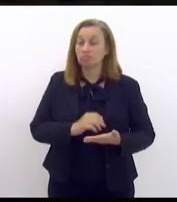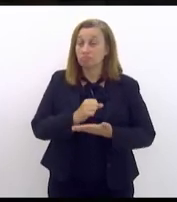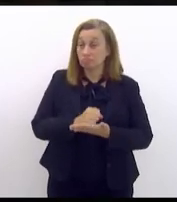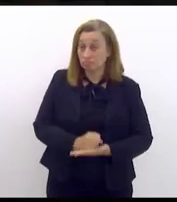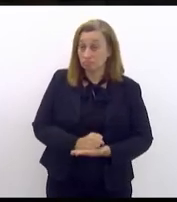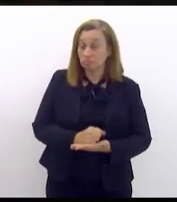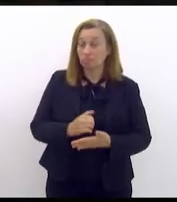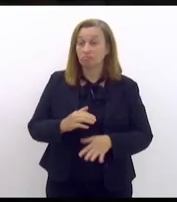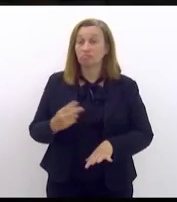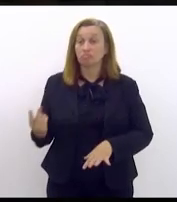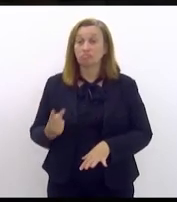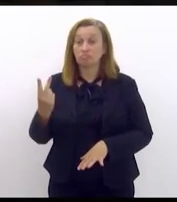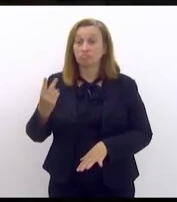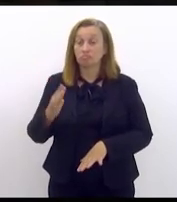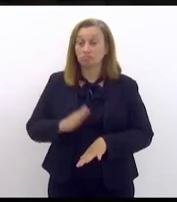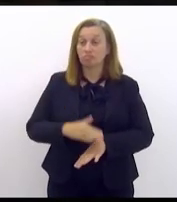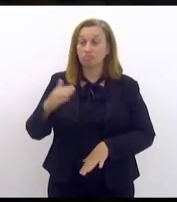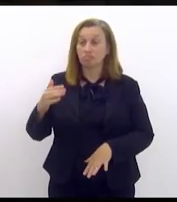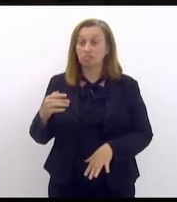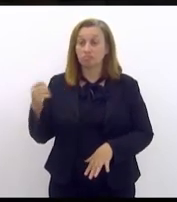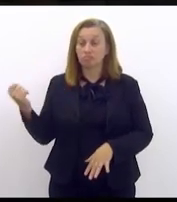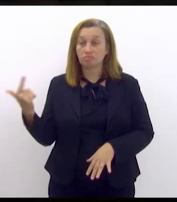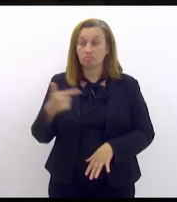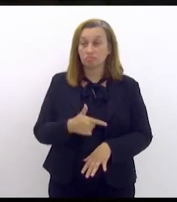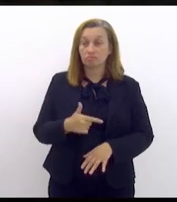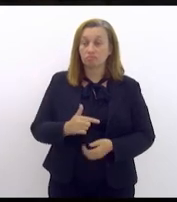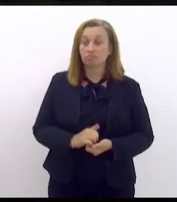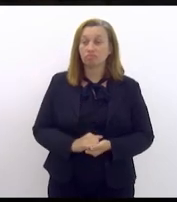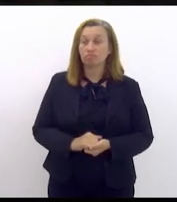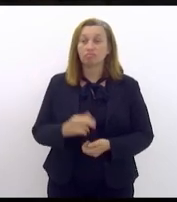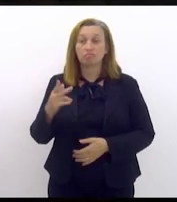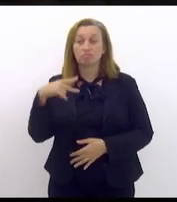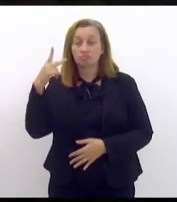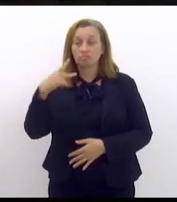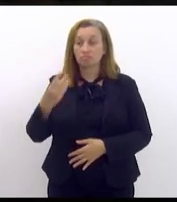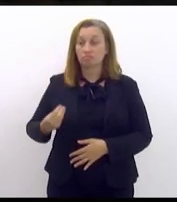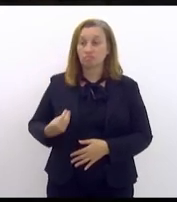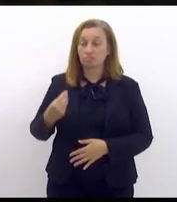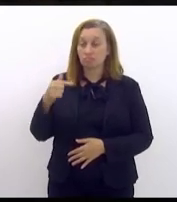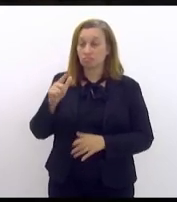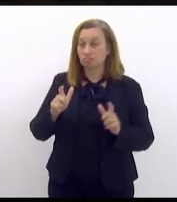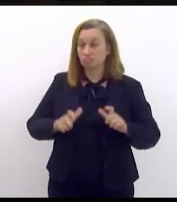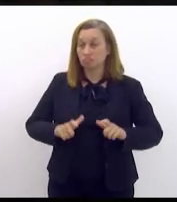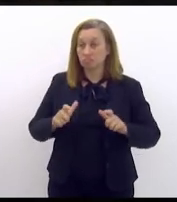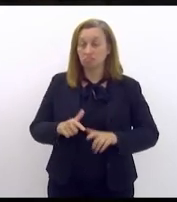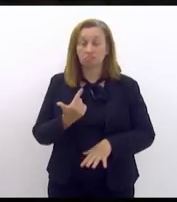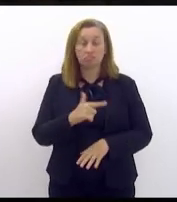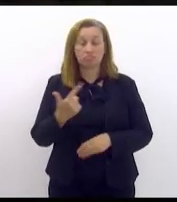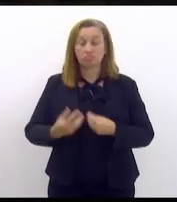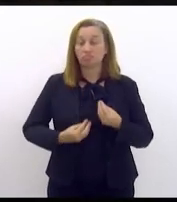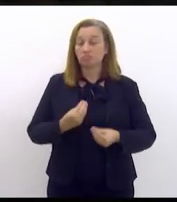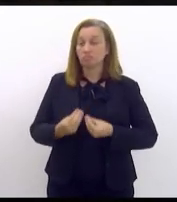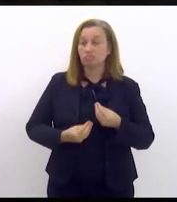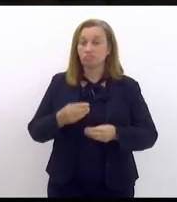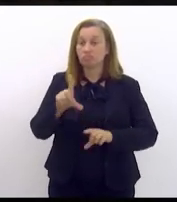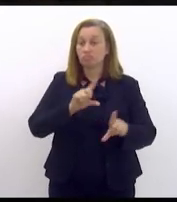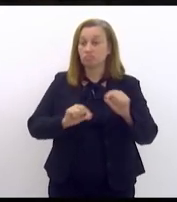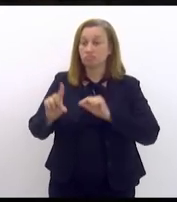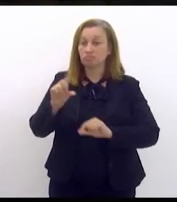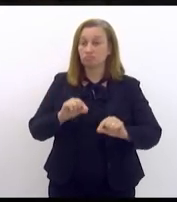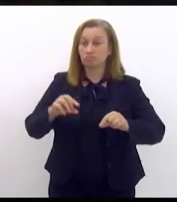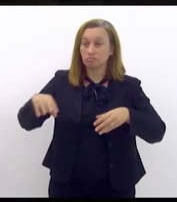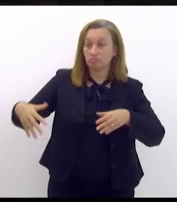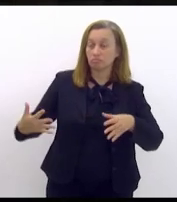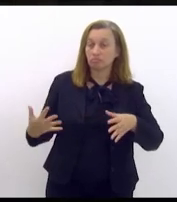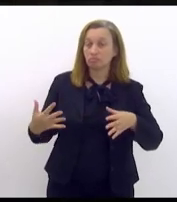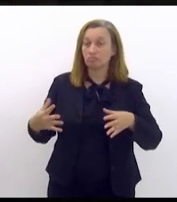muito, vale muito para o peso que as e os parlamentares têm tido aqui. Não dá para a gente escolher se vai integralizar